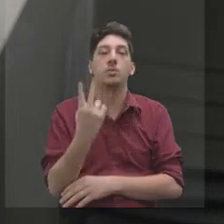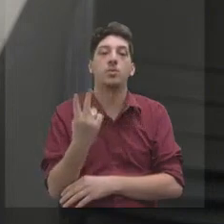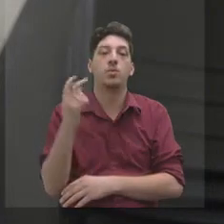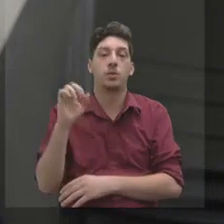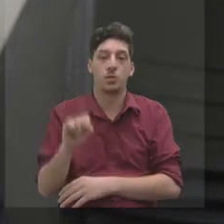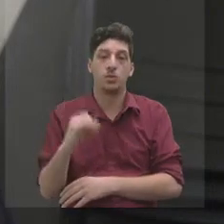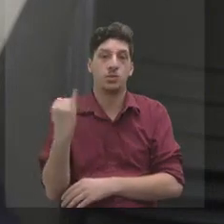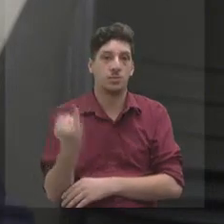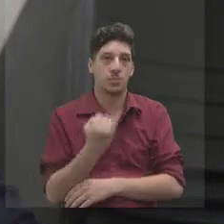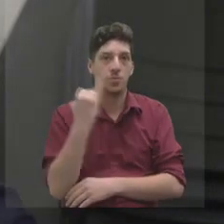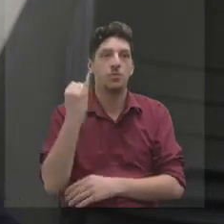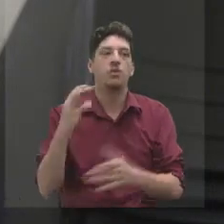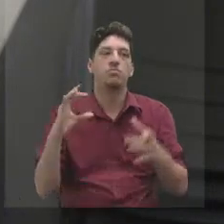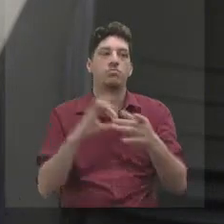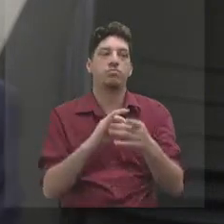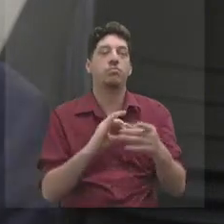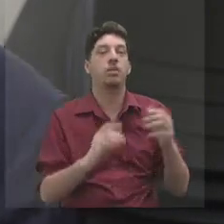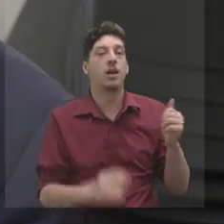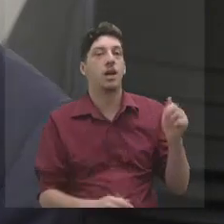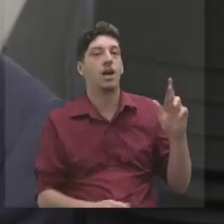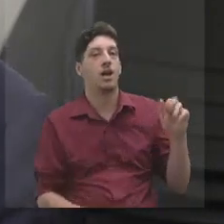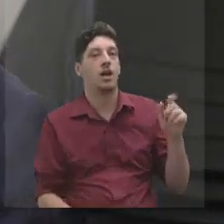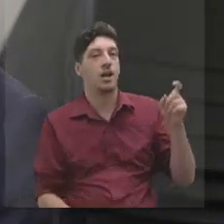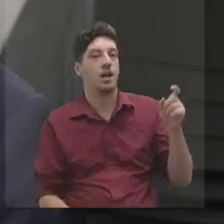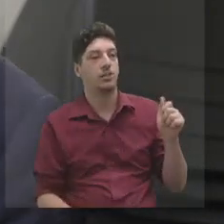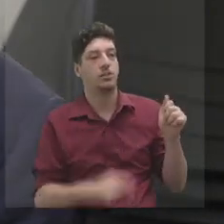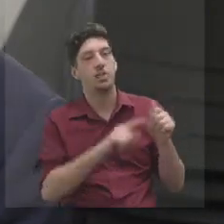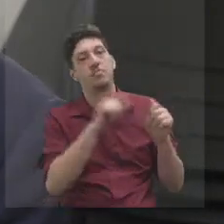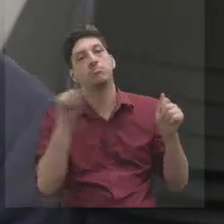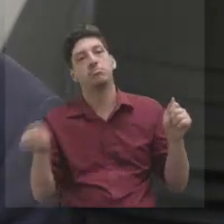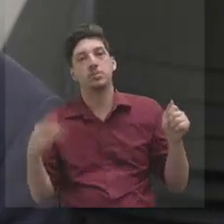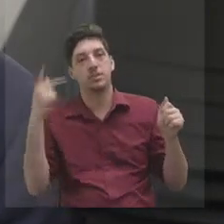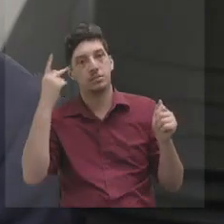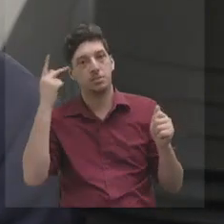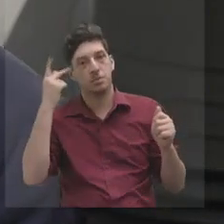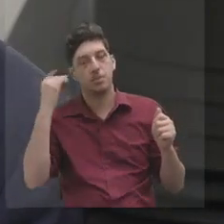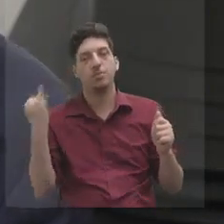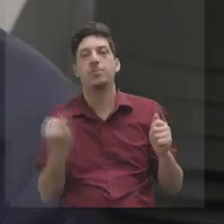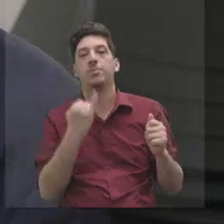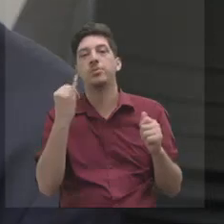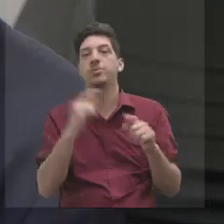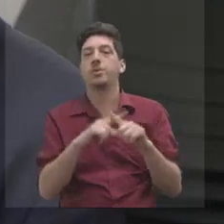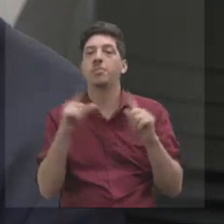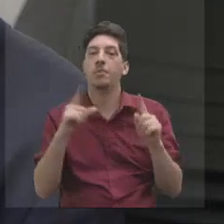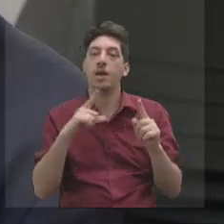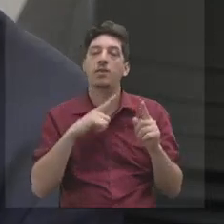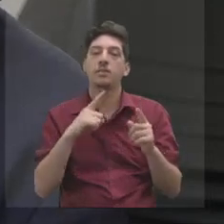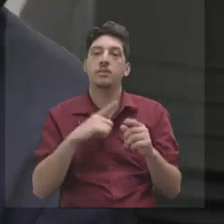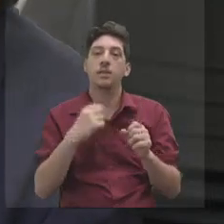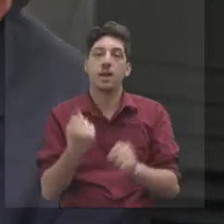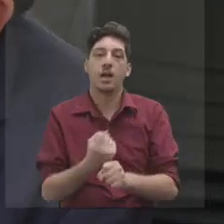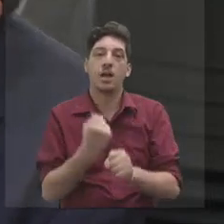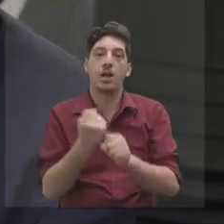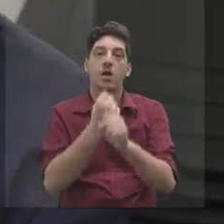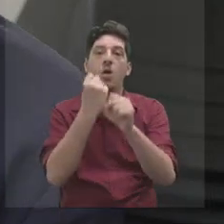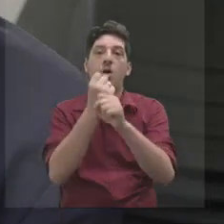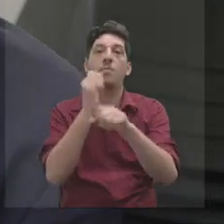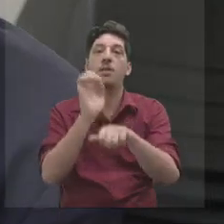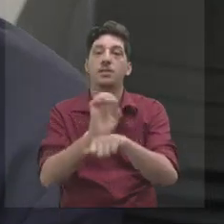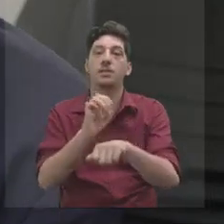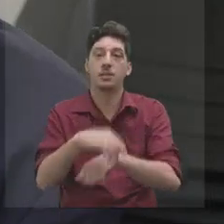estado de São Paulo ela é vital para aquela região mas estão sendo feitas obras em todo o